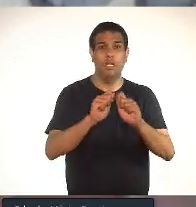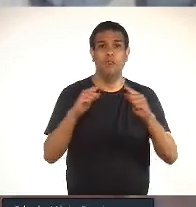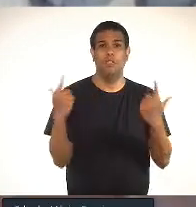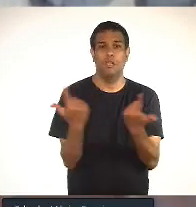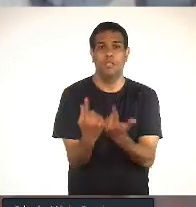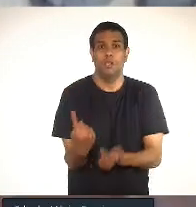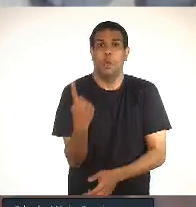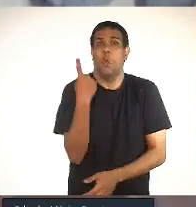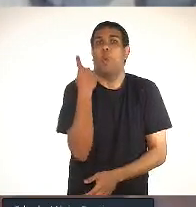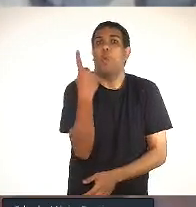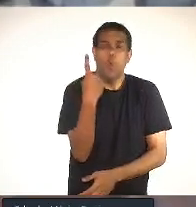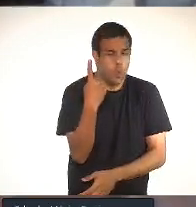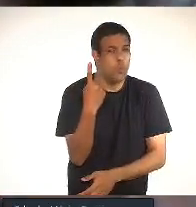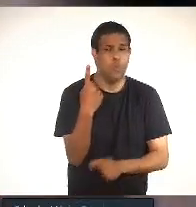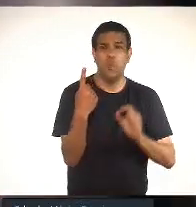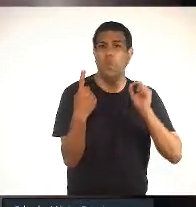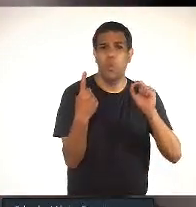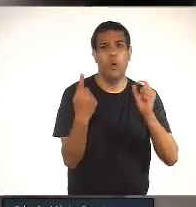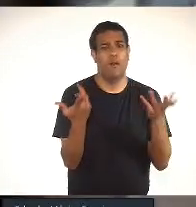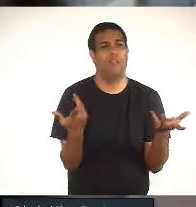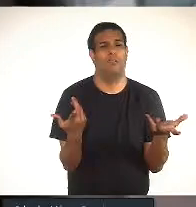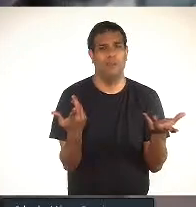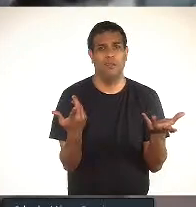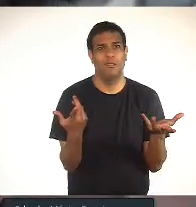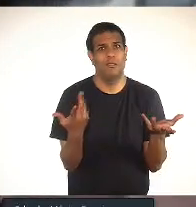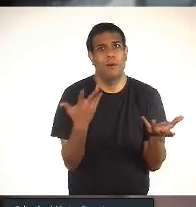de uma